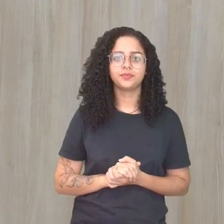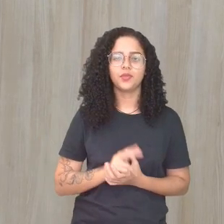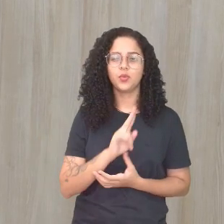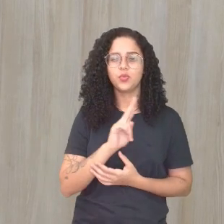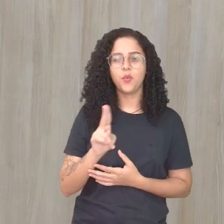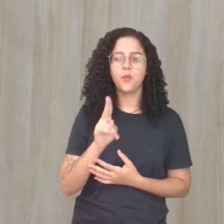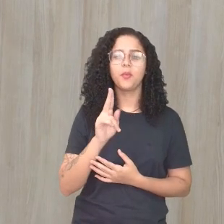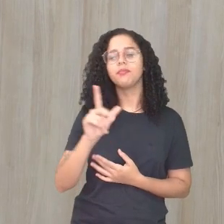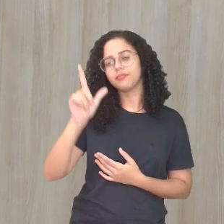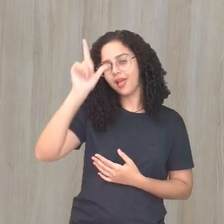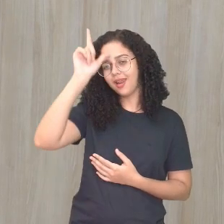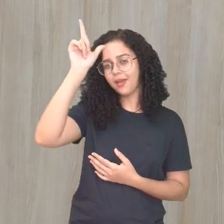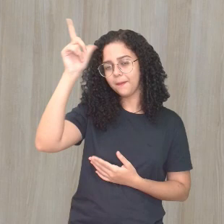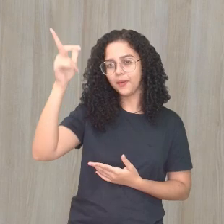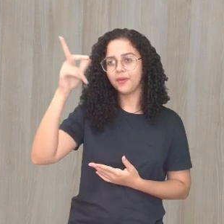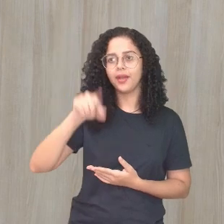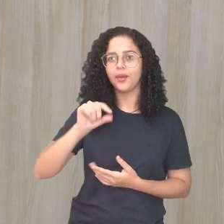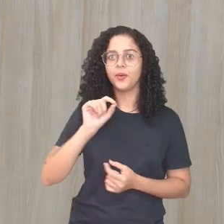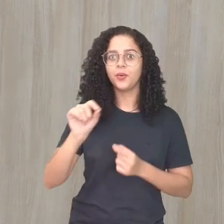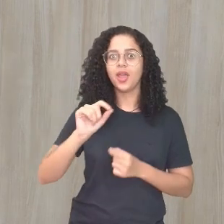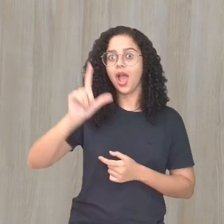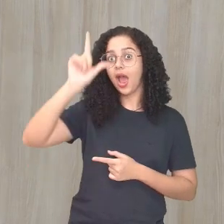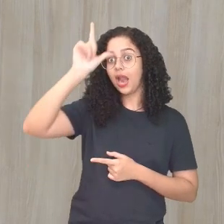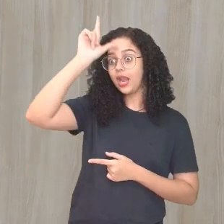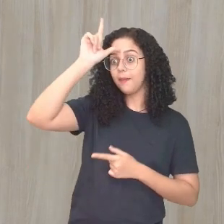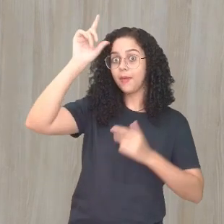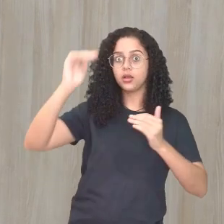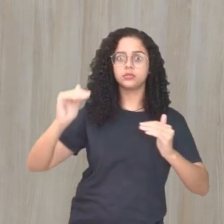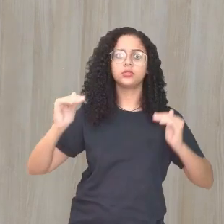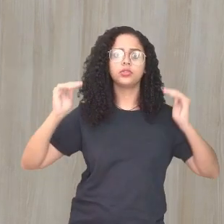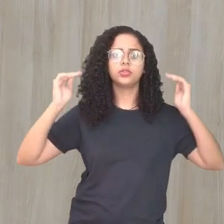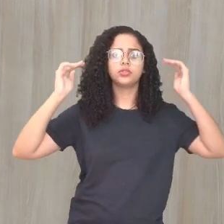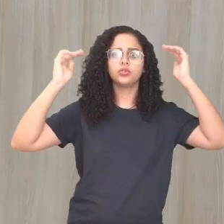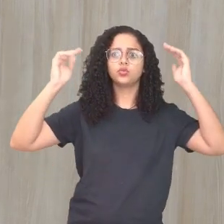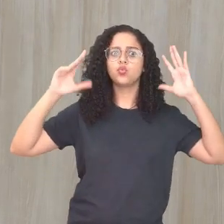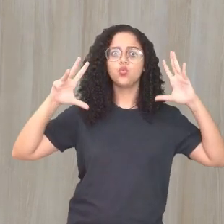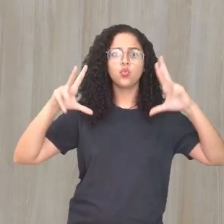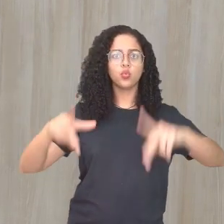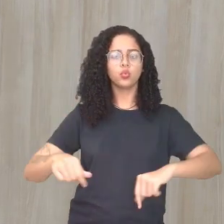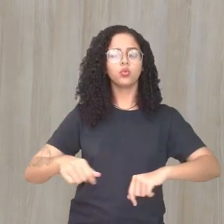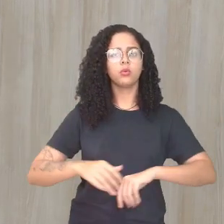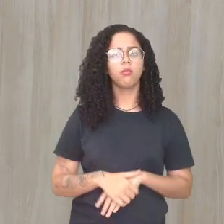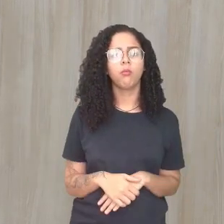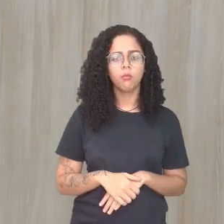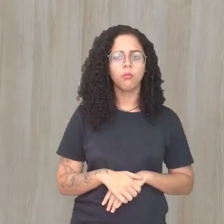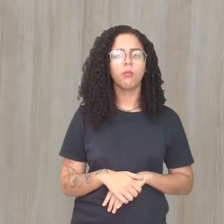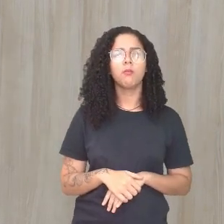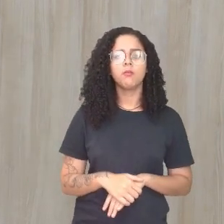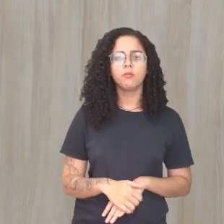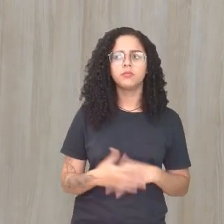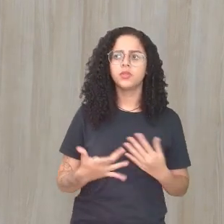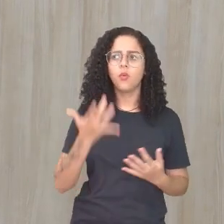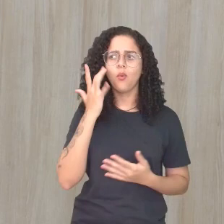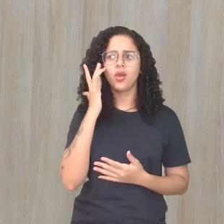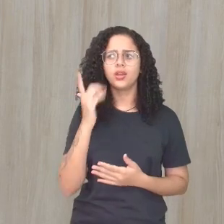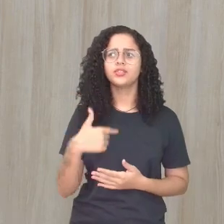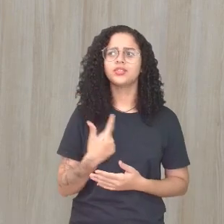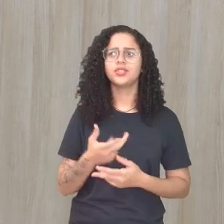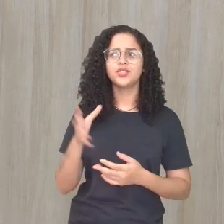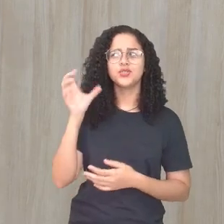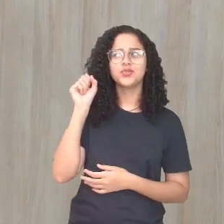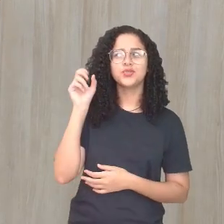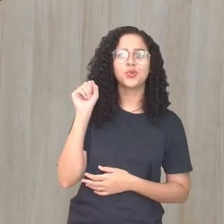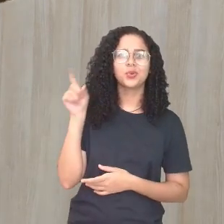alles, né? Então, era a Alemanha acima de tudo. Então, acho que a gente escuta